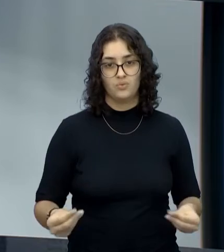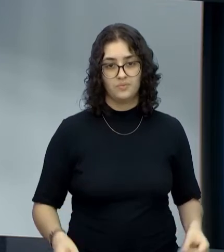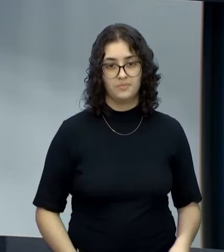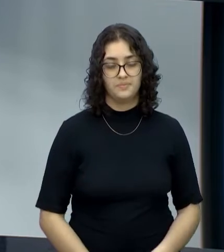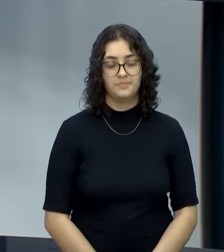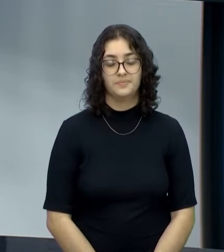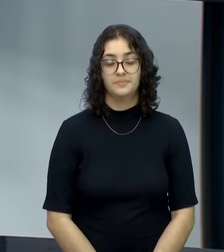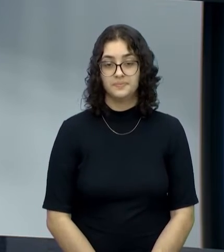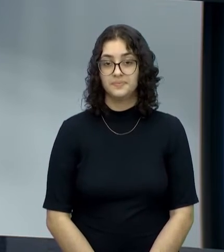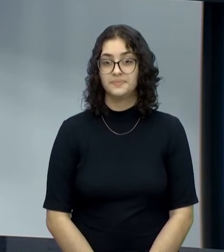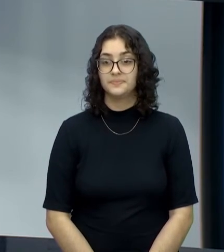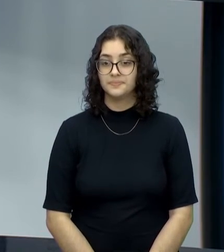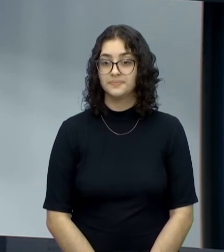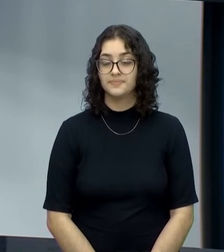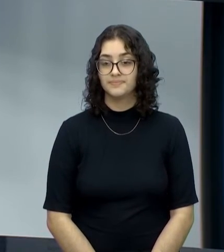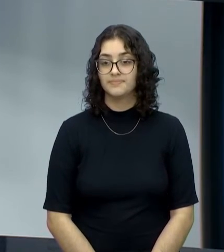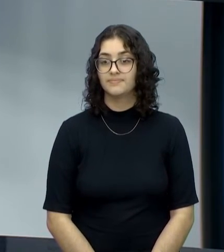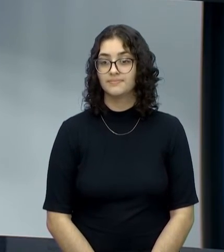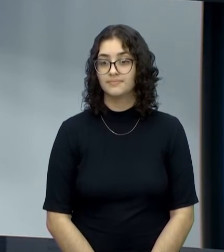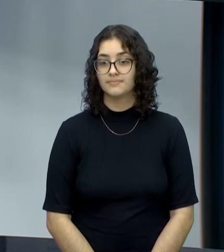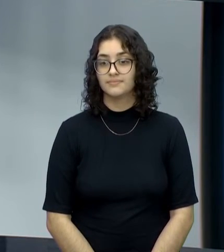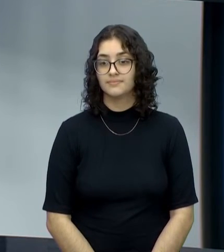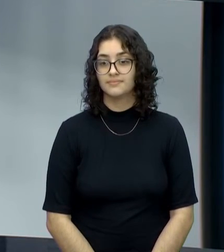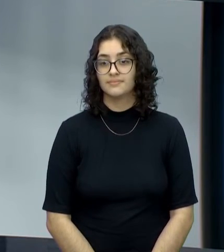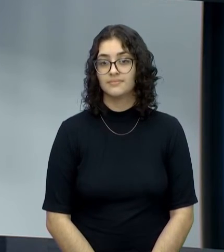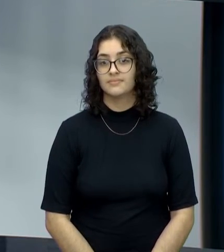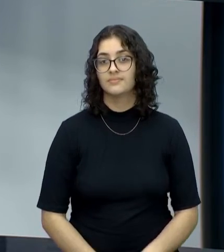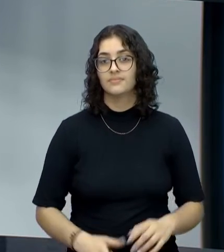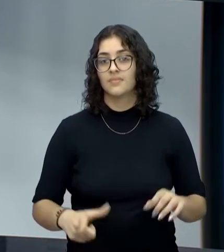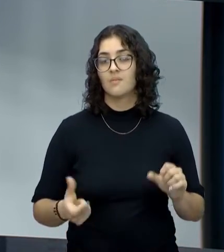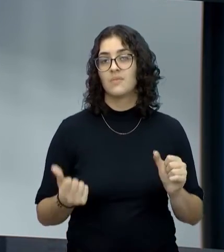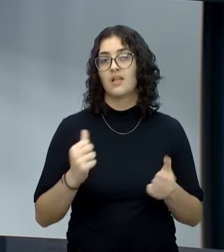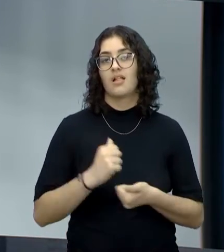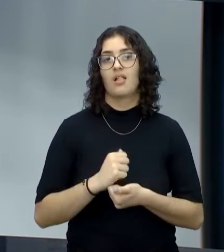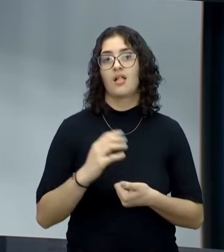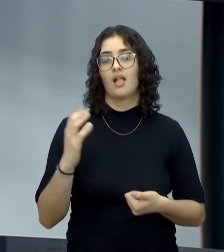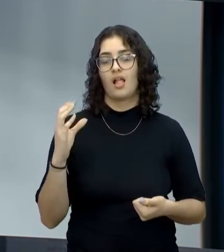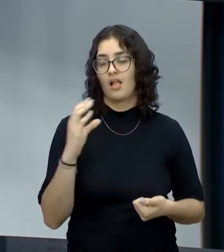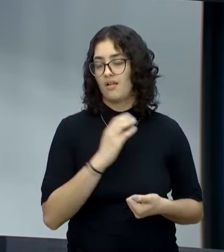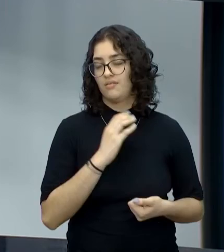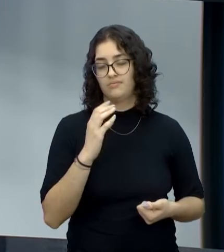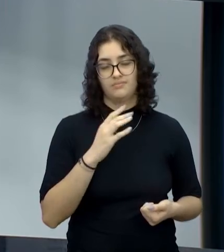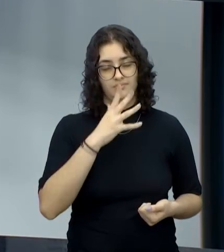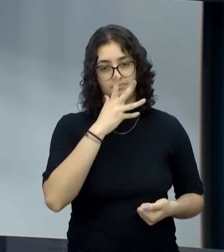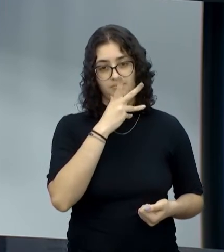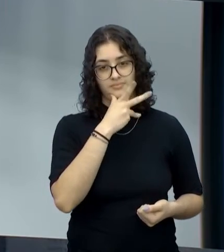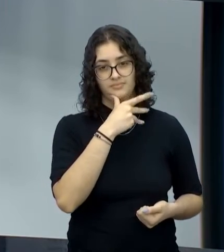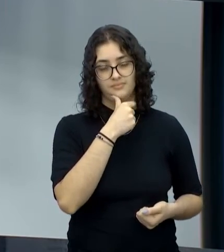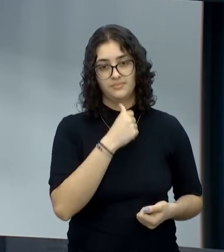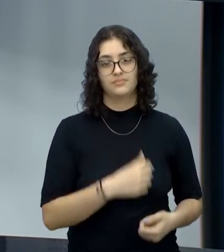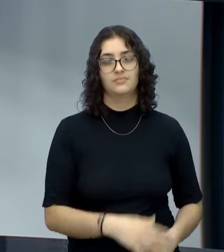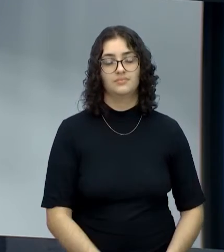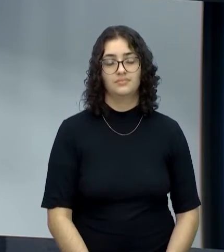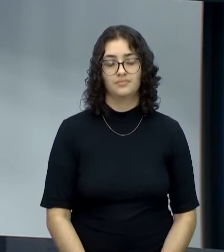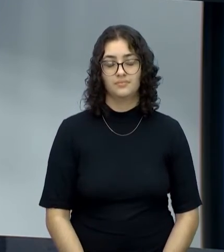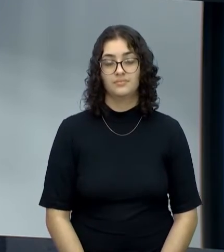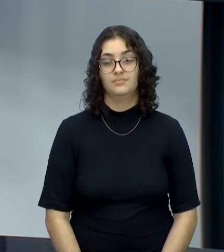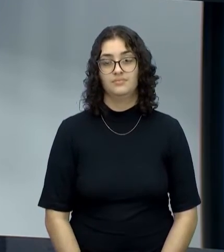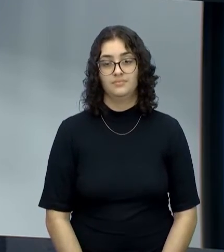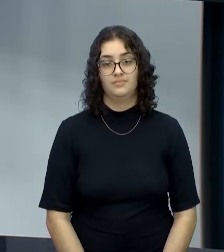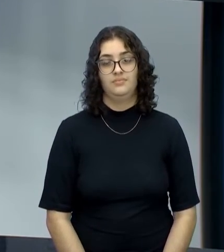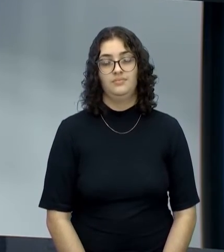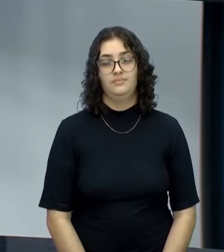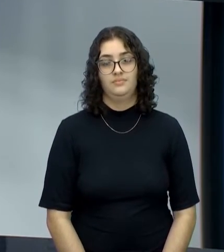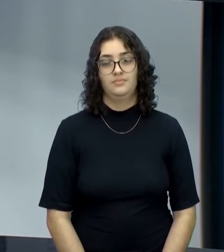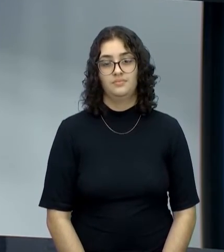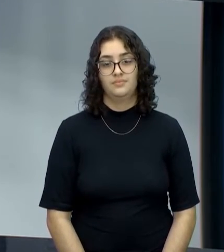Desaparecer. Tá? Os organismos têm uma adaptação tão rápida, as adaptações demoram muito tempo para acontecer.